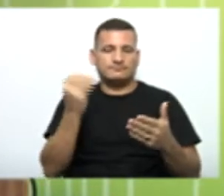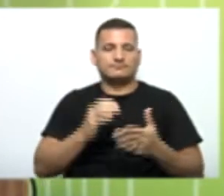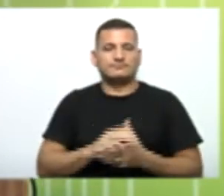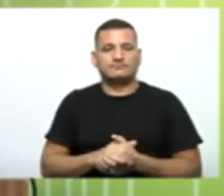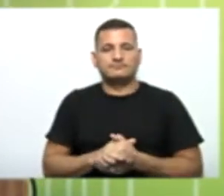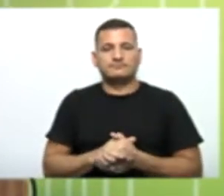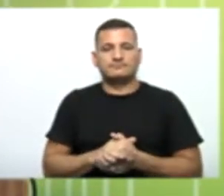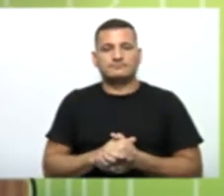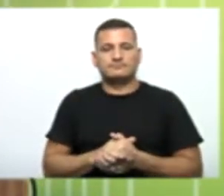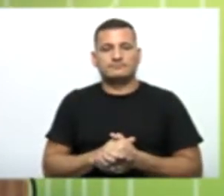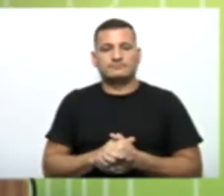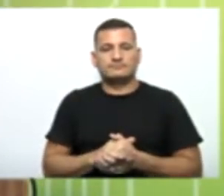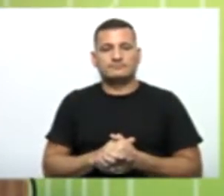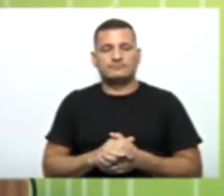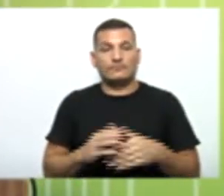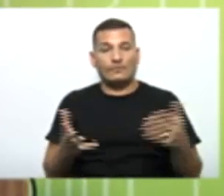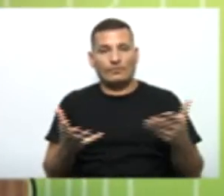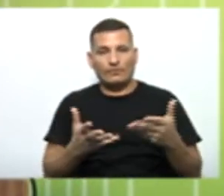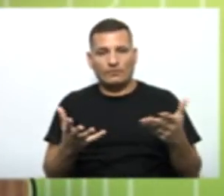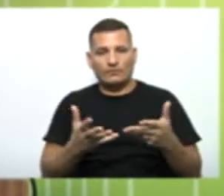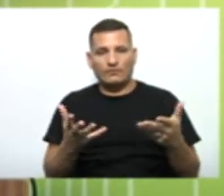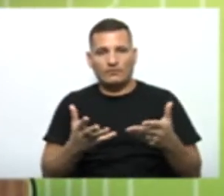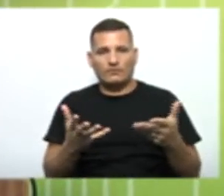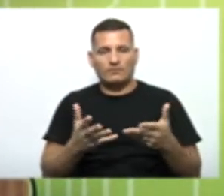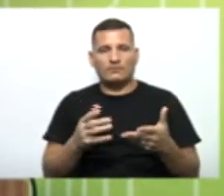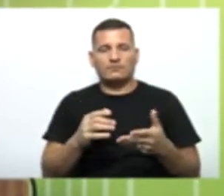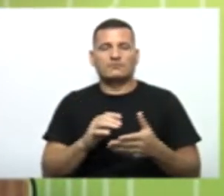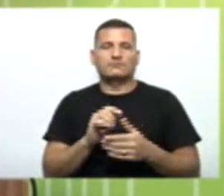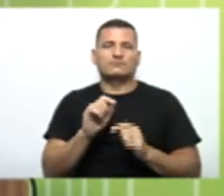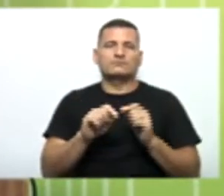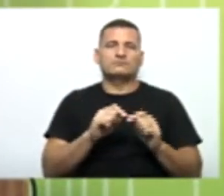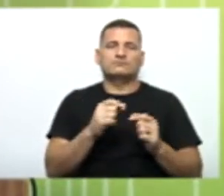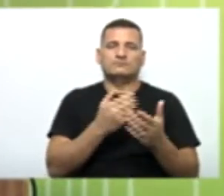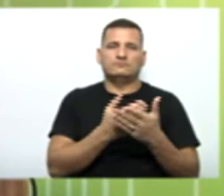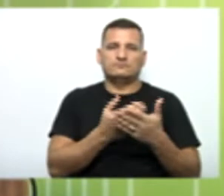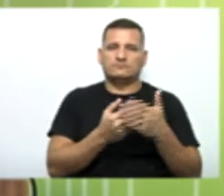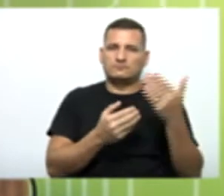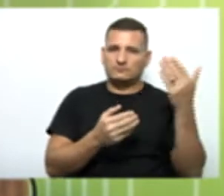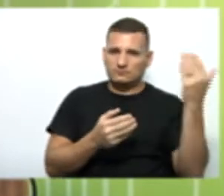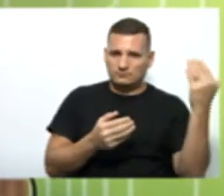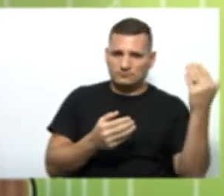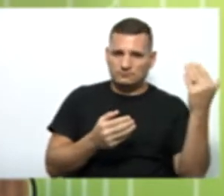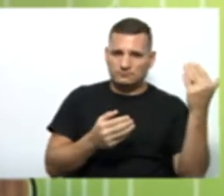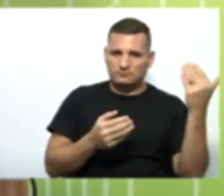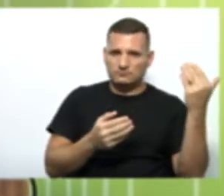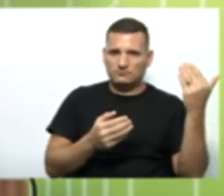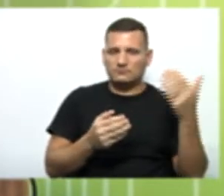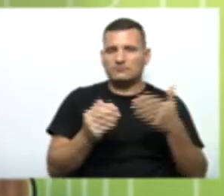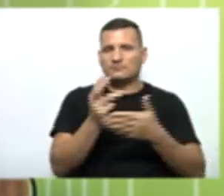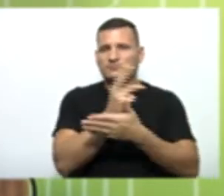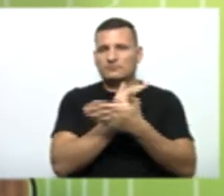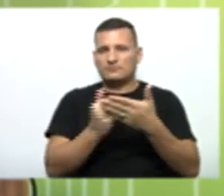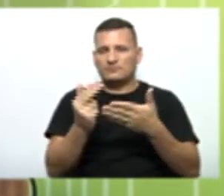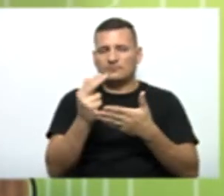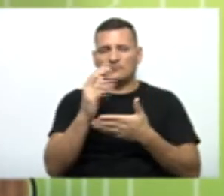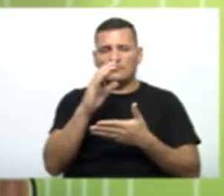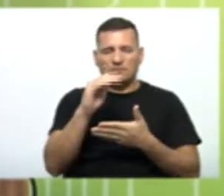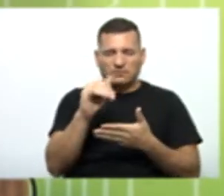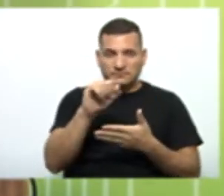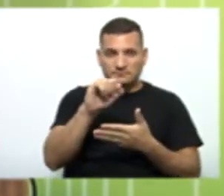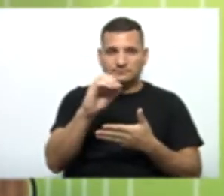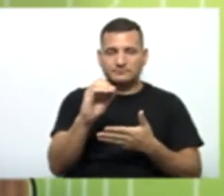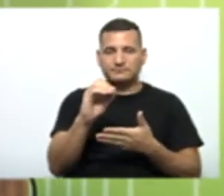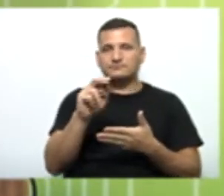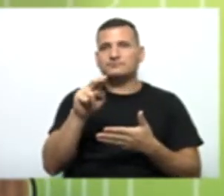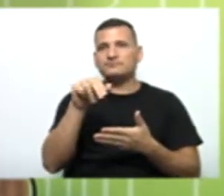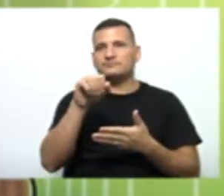hoje nós vamos concretizar o que estudamos na aula passada, que é os diagramas de caso de uso, e já entrar no diagrama